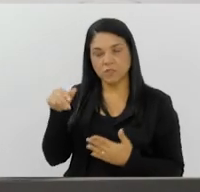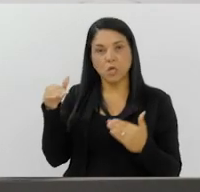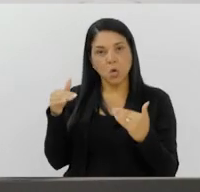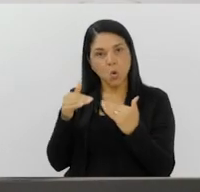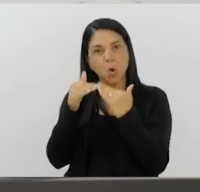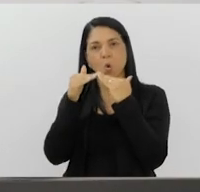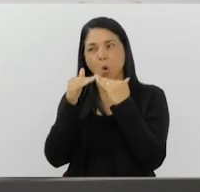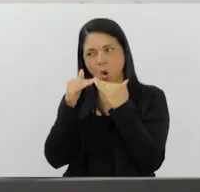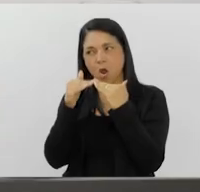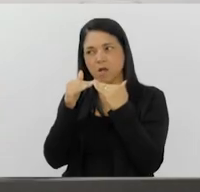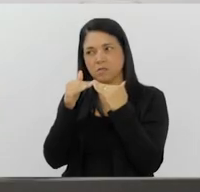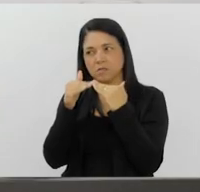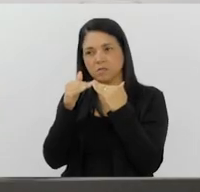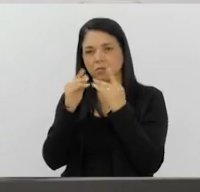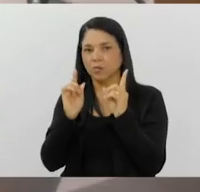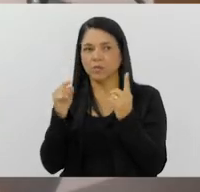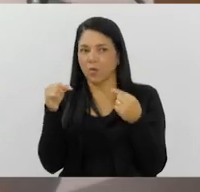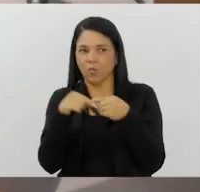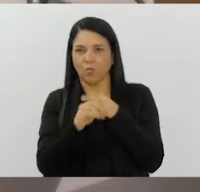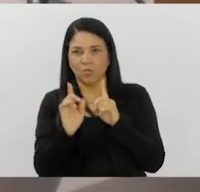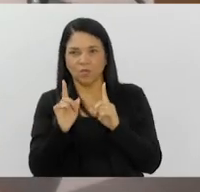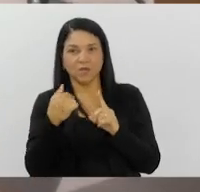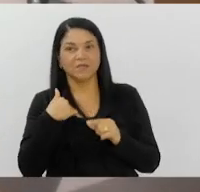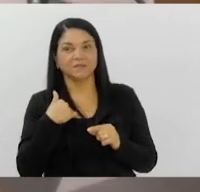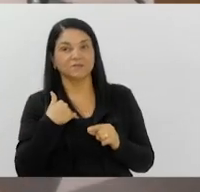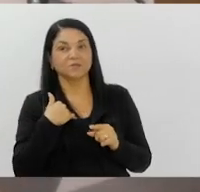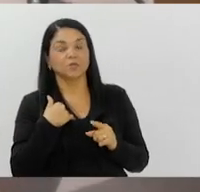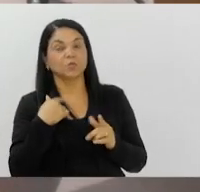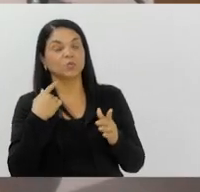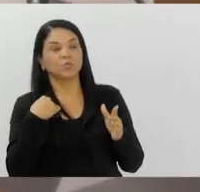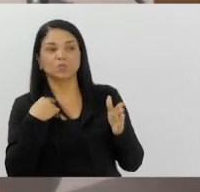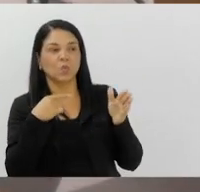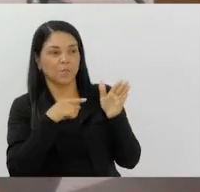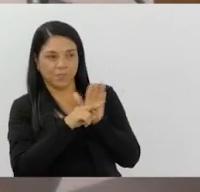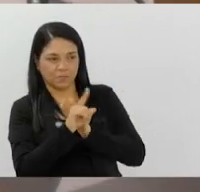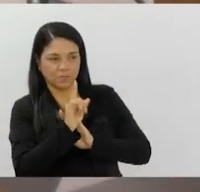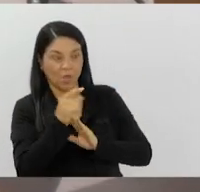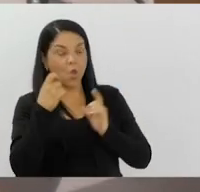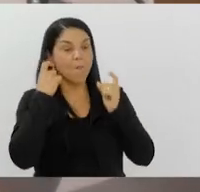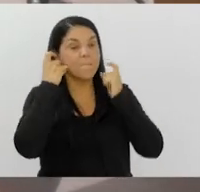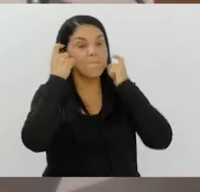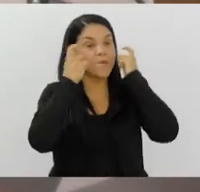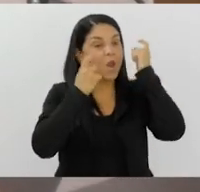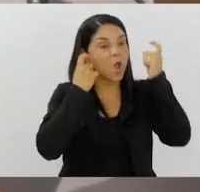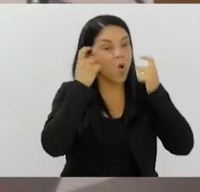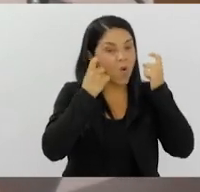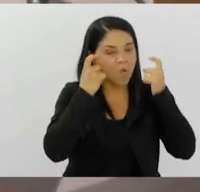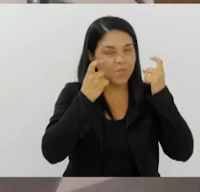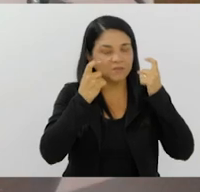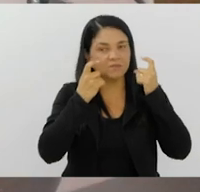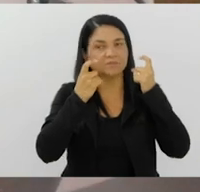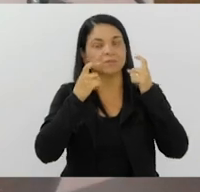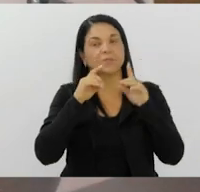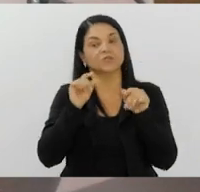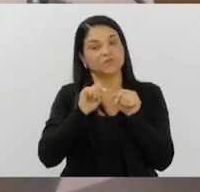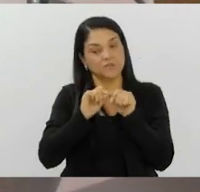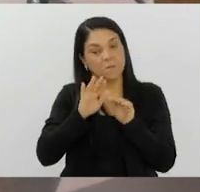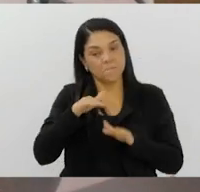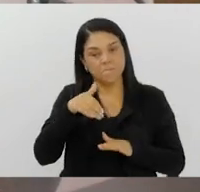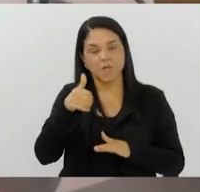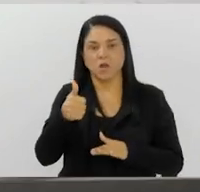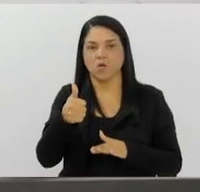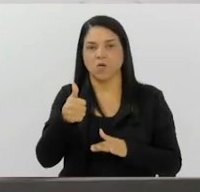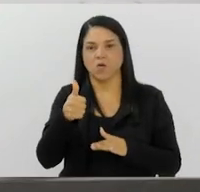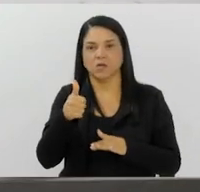concordando não não não eu não tô eu não tô questionando eu tô mostrando uma preocupação Porque isso pode ser feito de uma forma melhor por